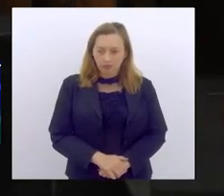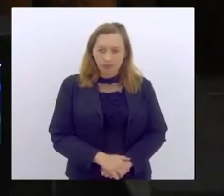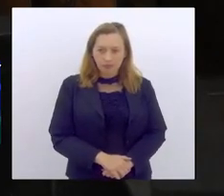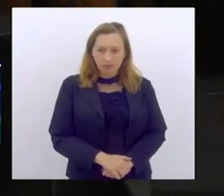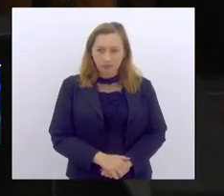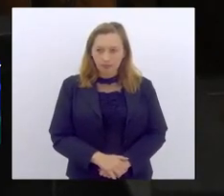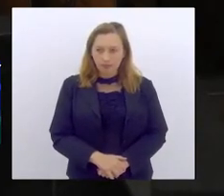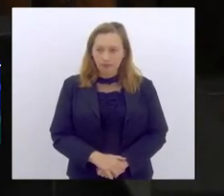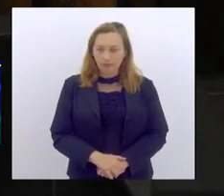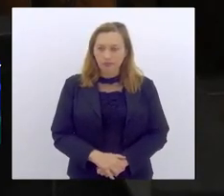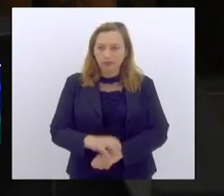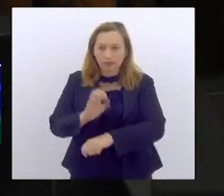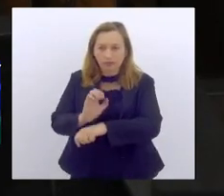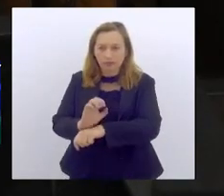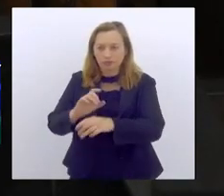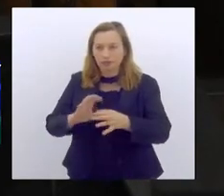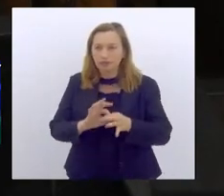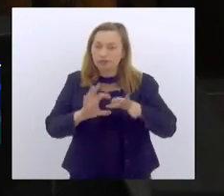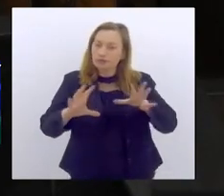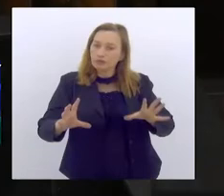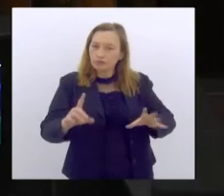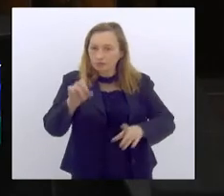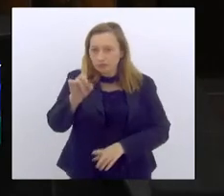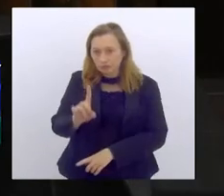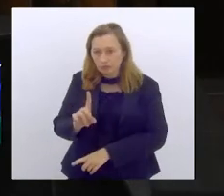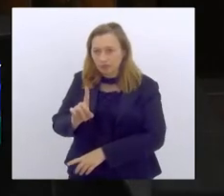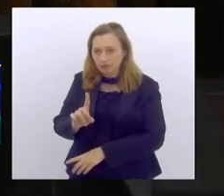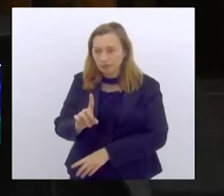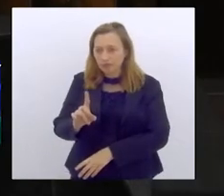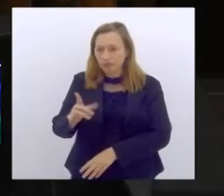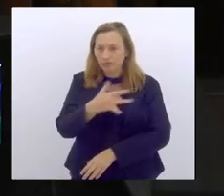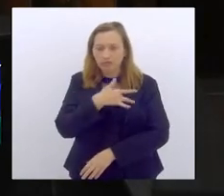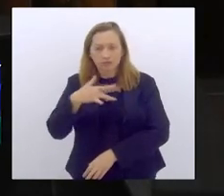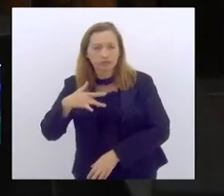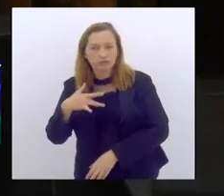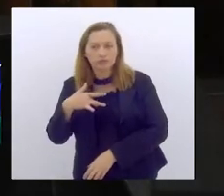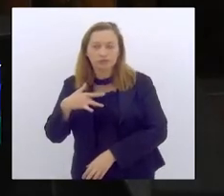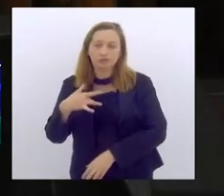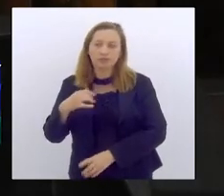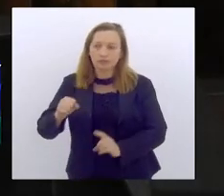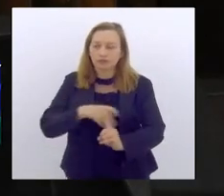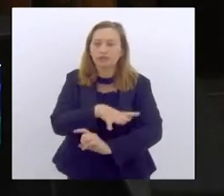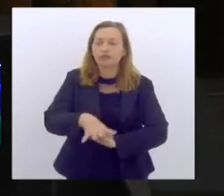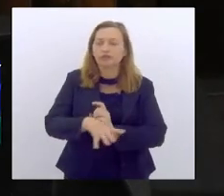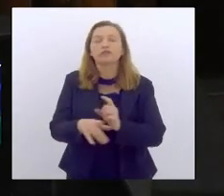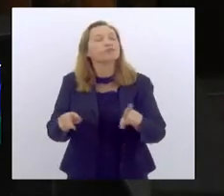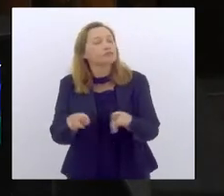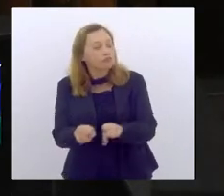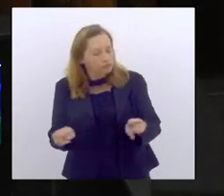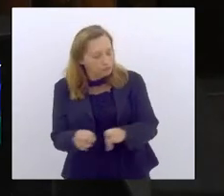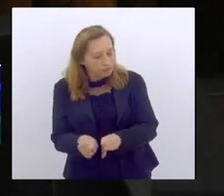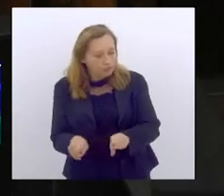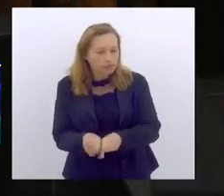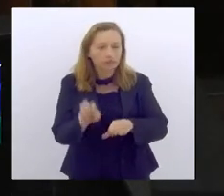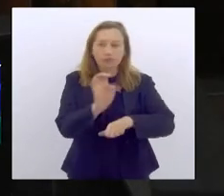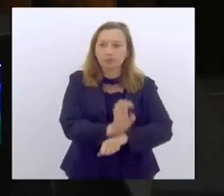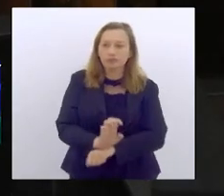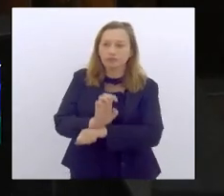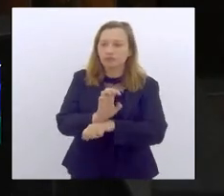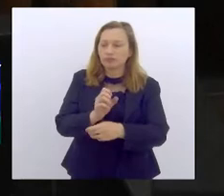estado democrático de direito e um estado de bem-estar social também Cabe estado